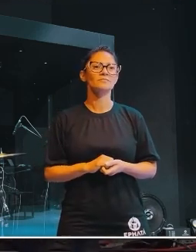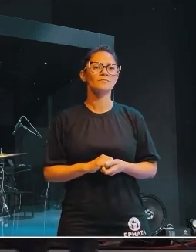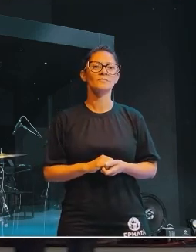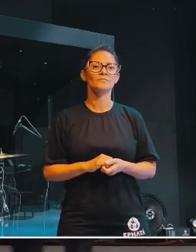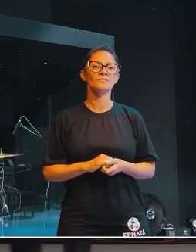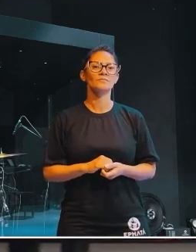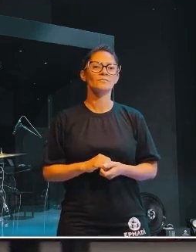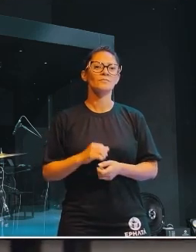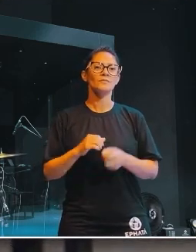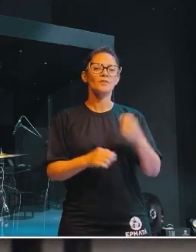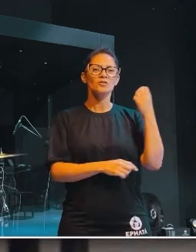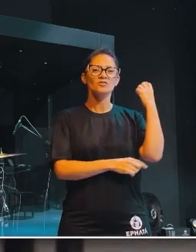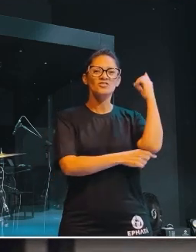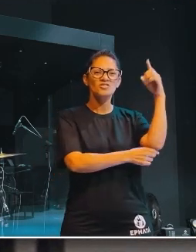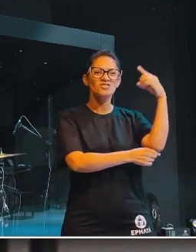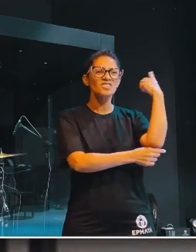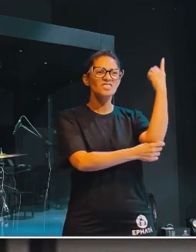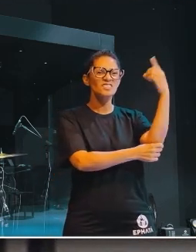filisteu